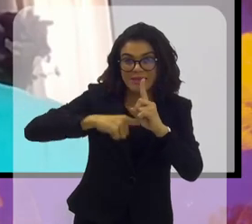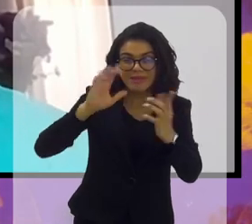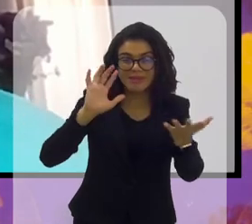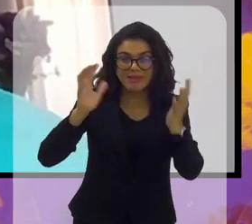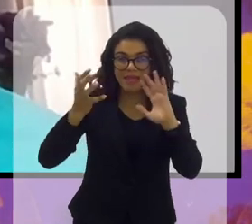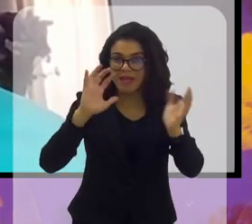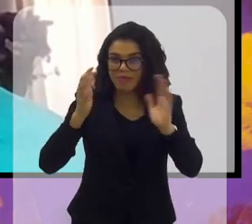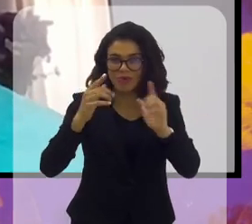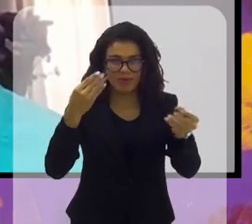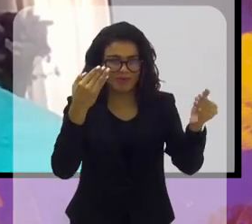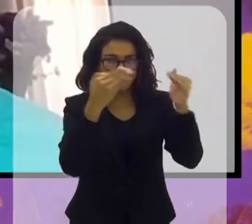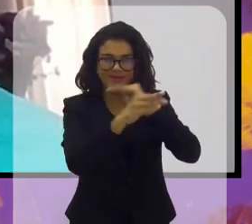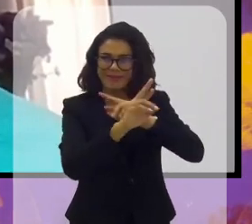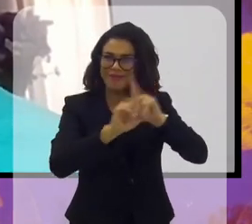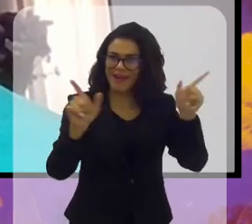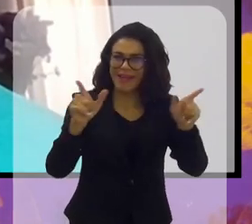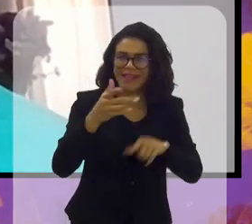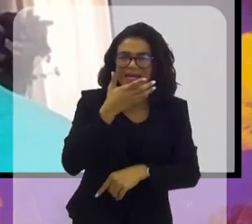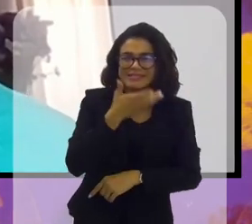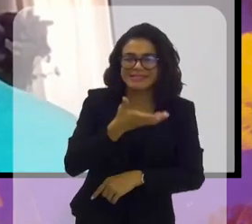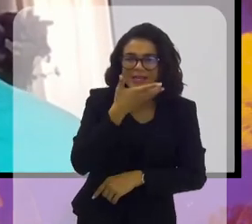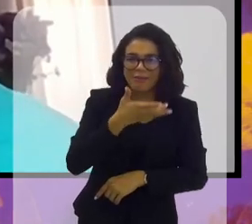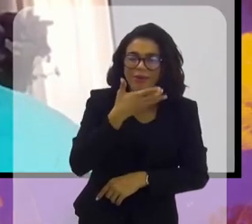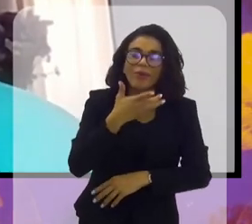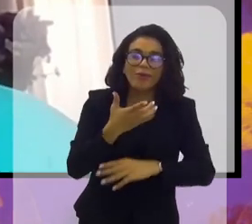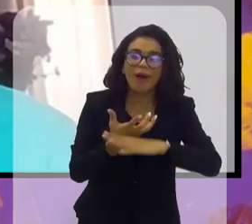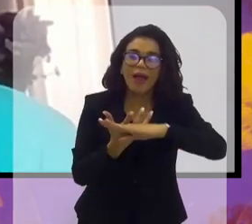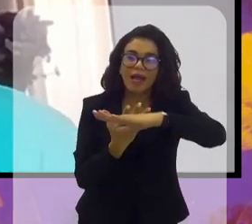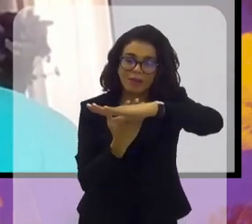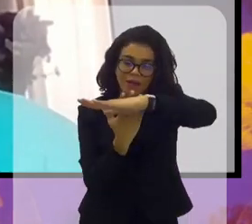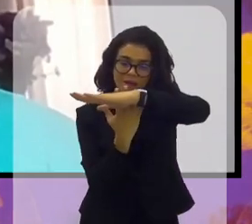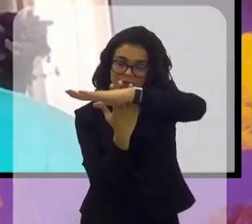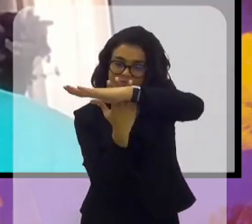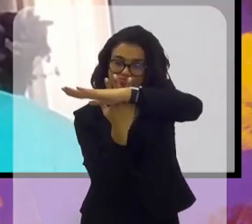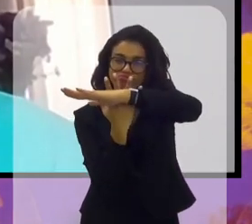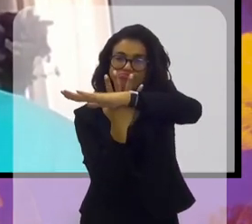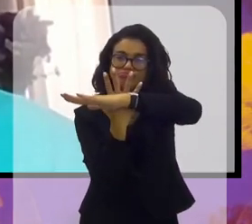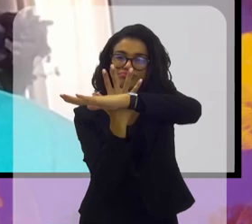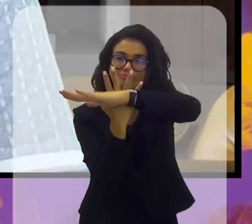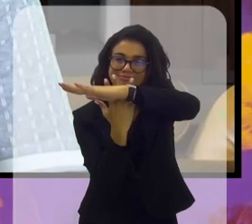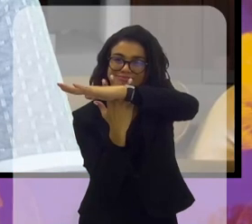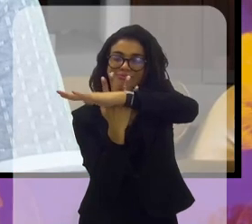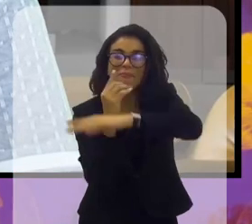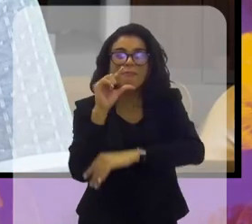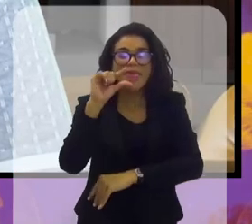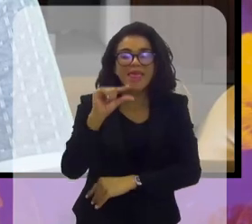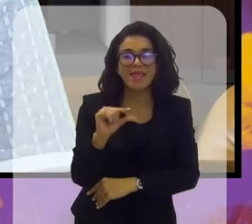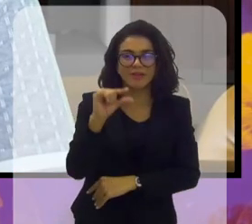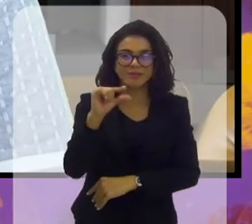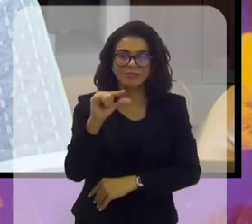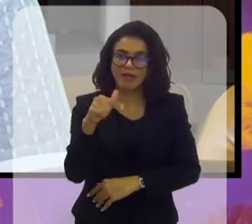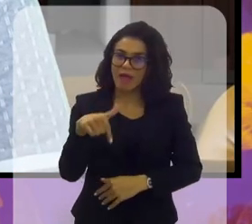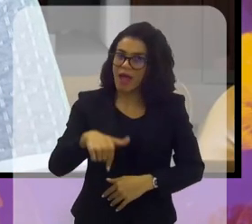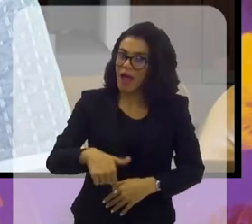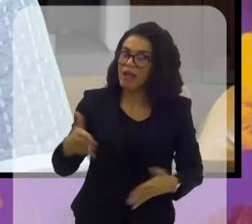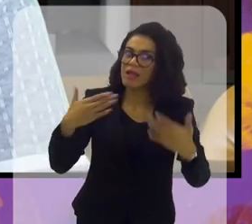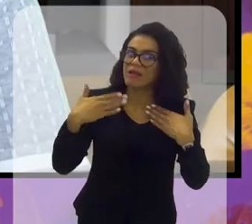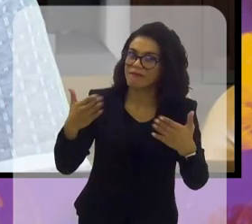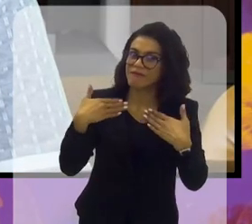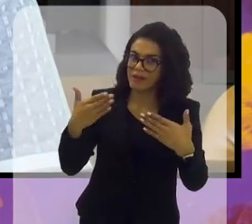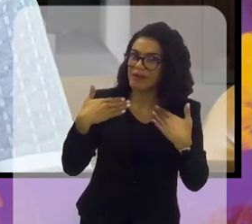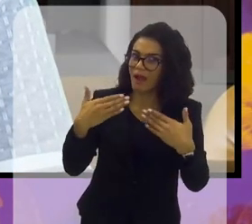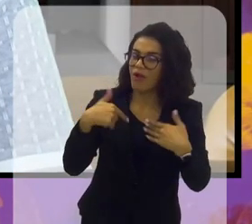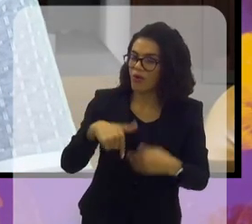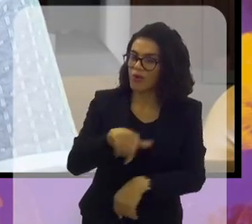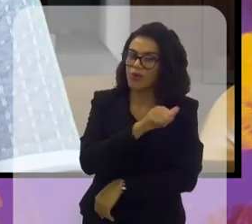média agora não tem nada a ver com a temperatura de dezembro. Então a grama cresce menos, Mas ok? olha que tem feito calor nesse inverno aqui no Rio de